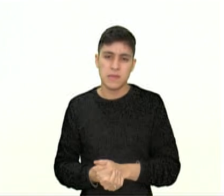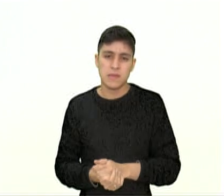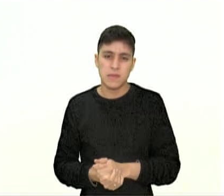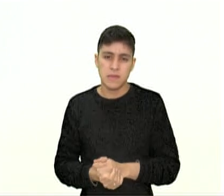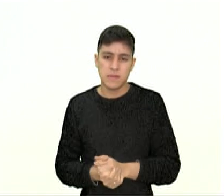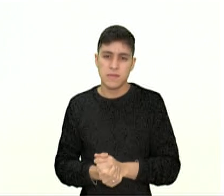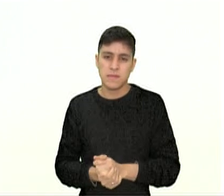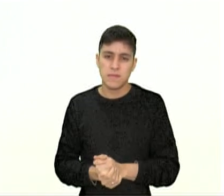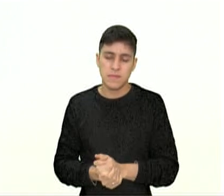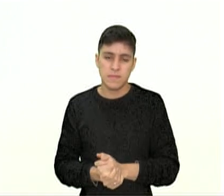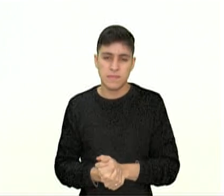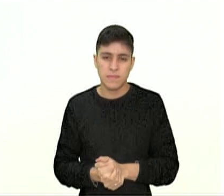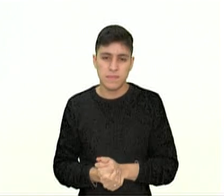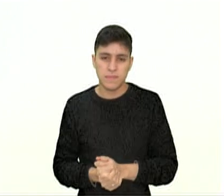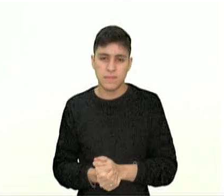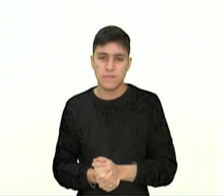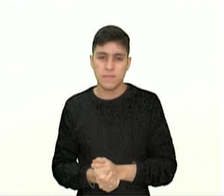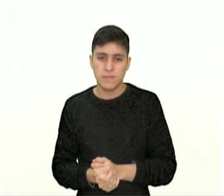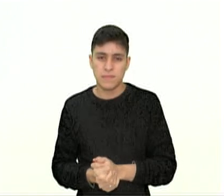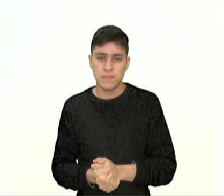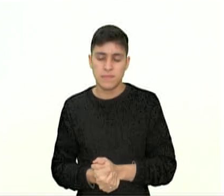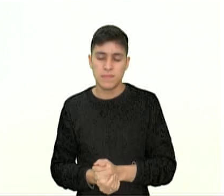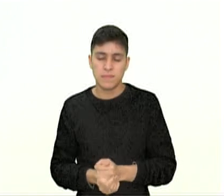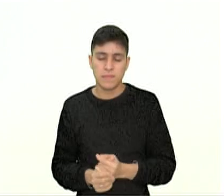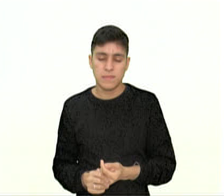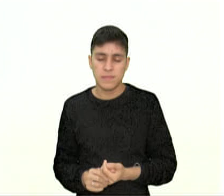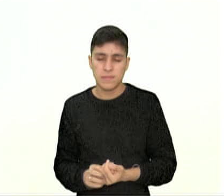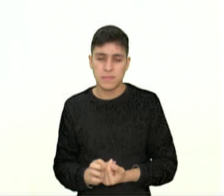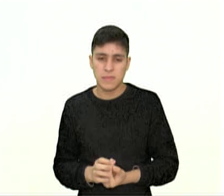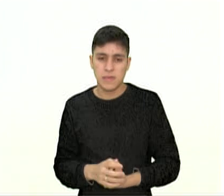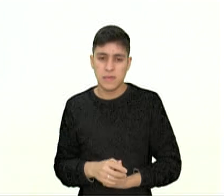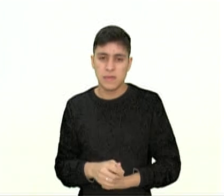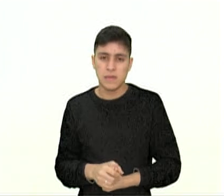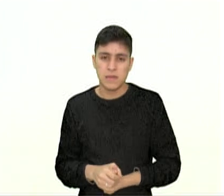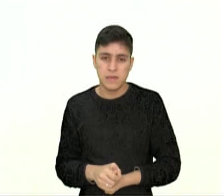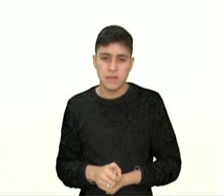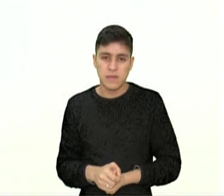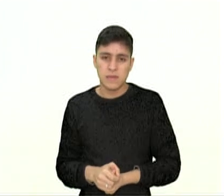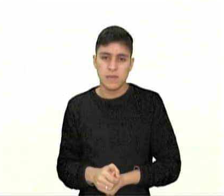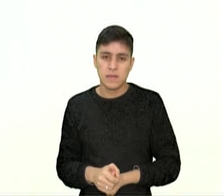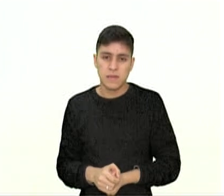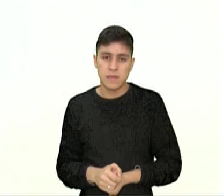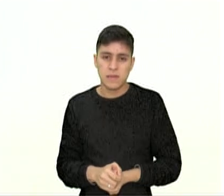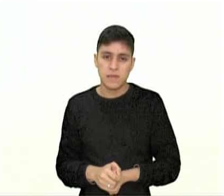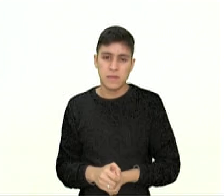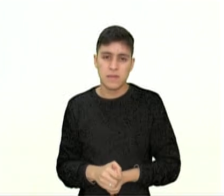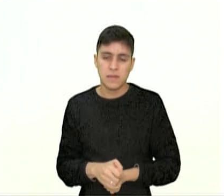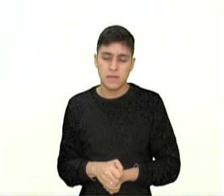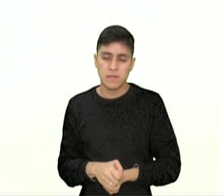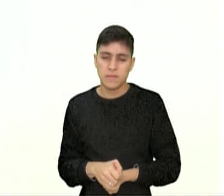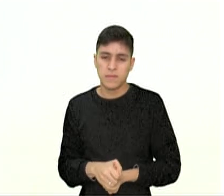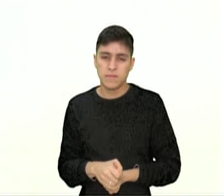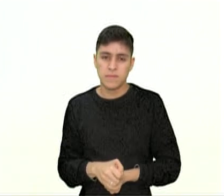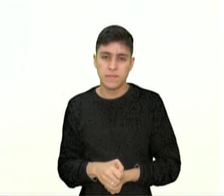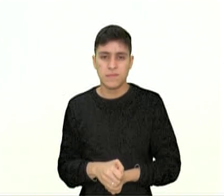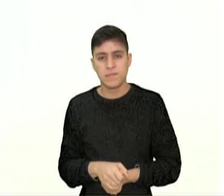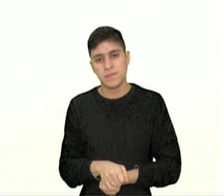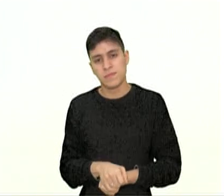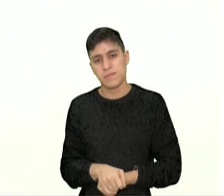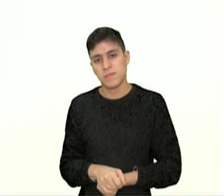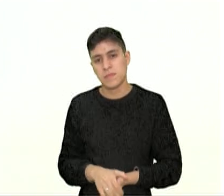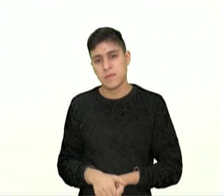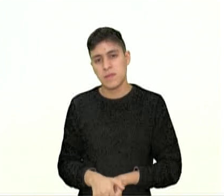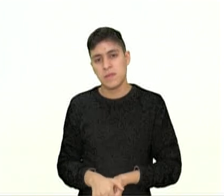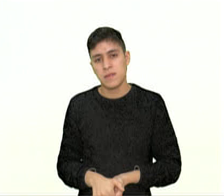1981-1982. Esto para muchos probó que el calentamiento global era una tontería. El país fue devastado por